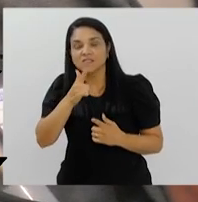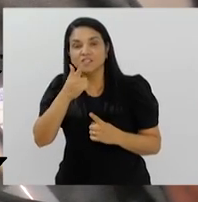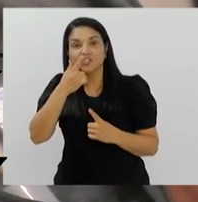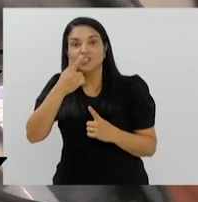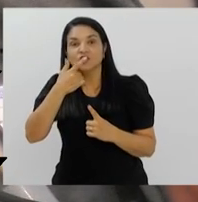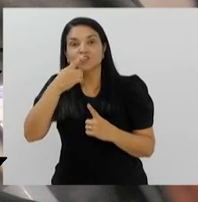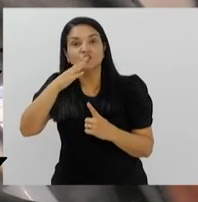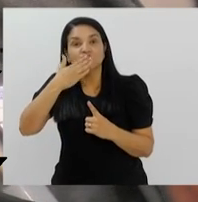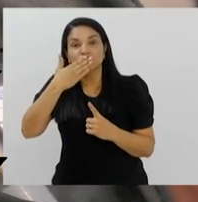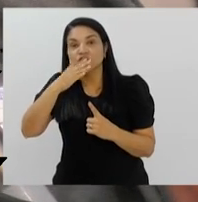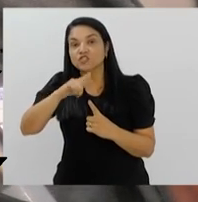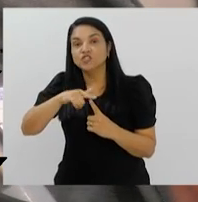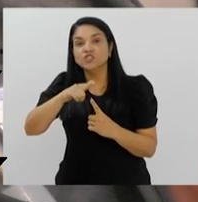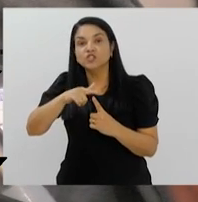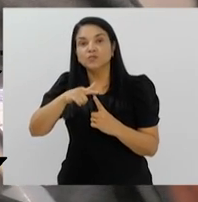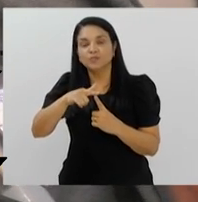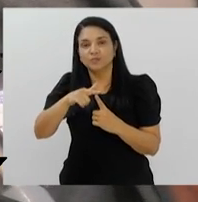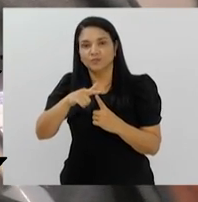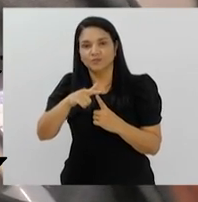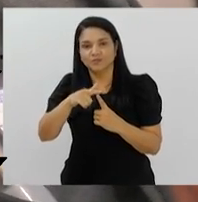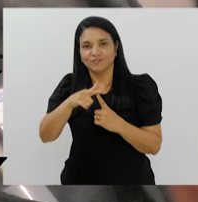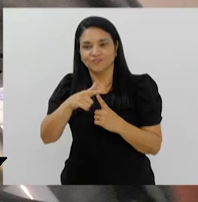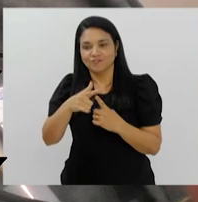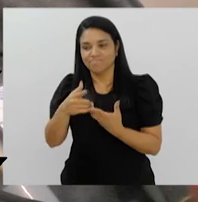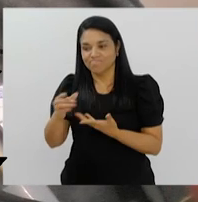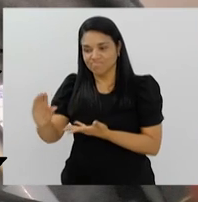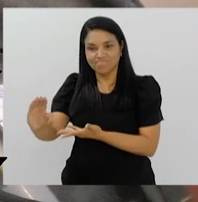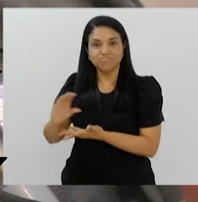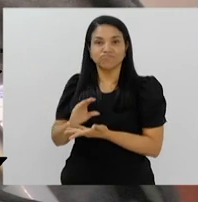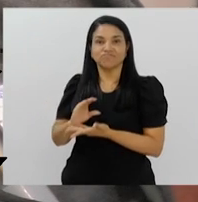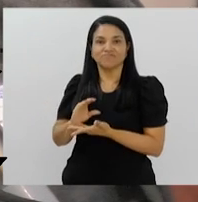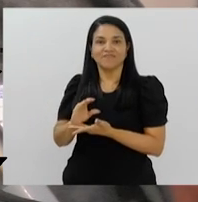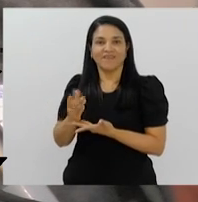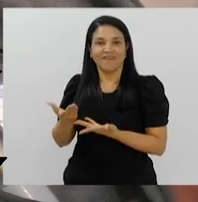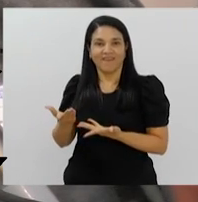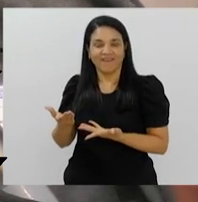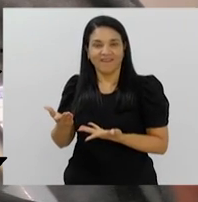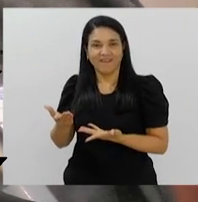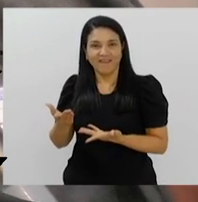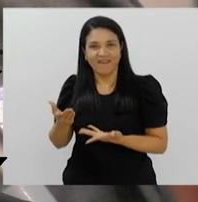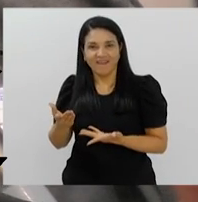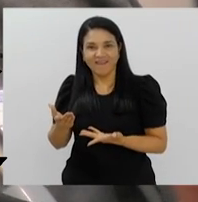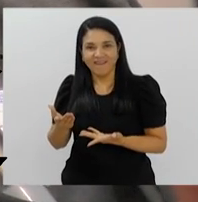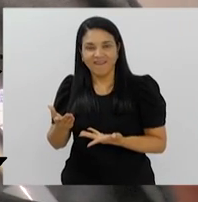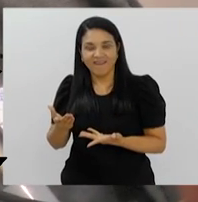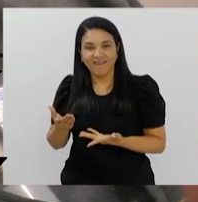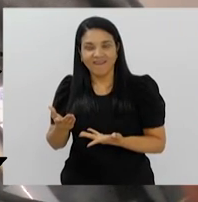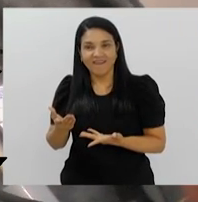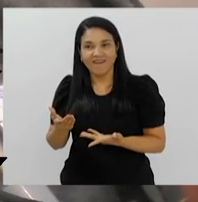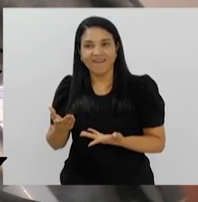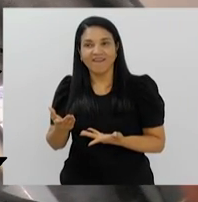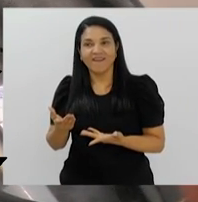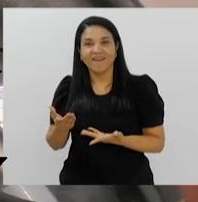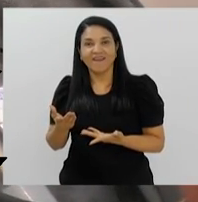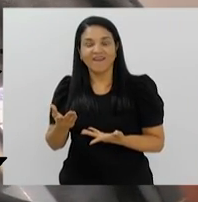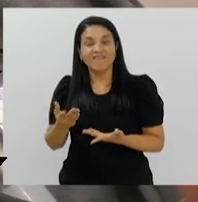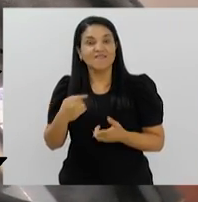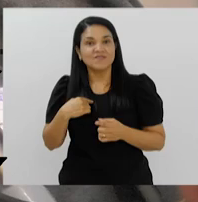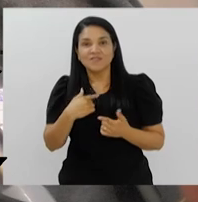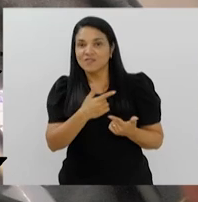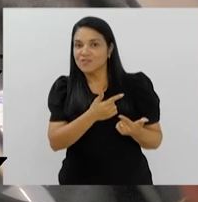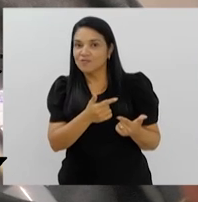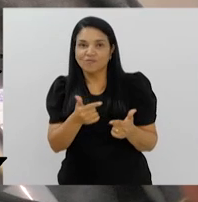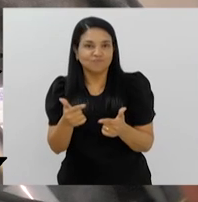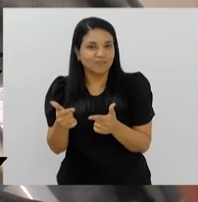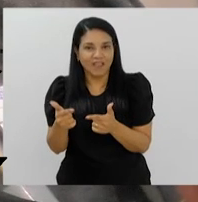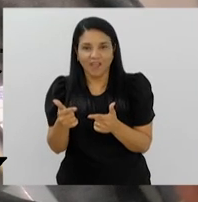benefício algum tipo de benefício desde então não